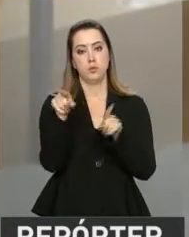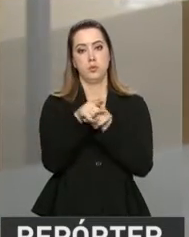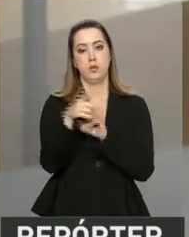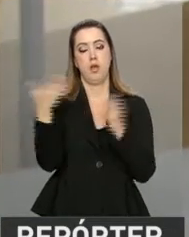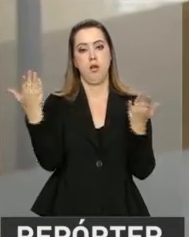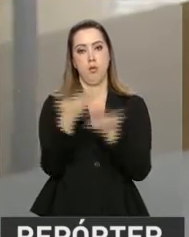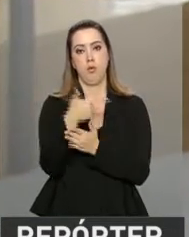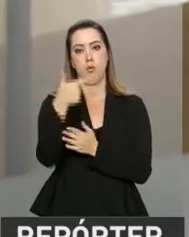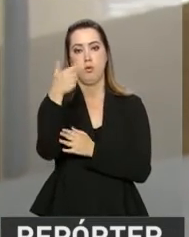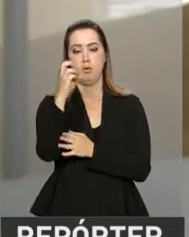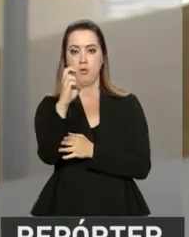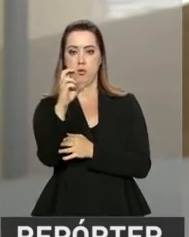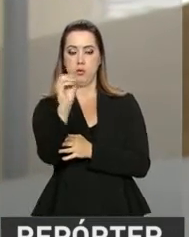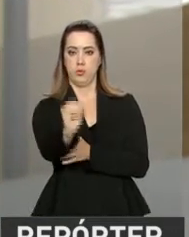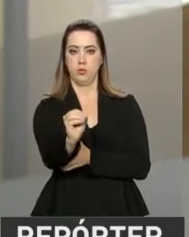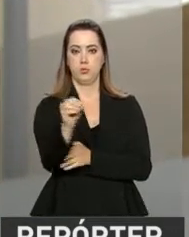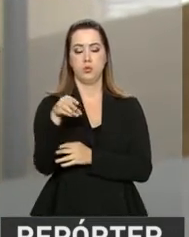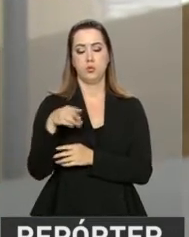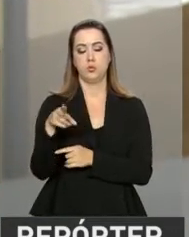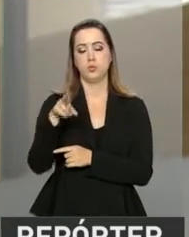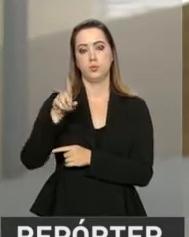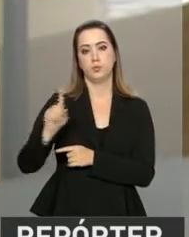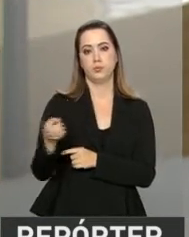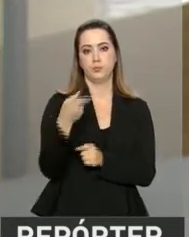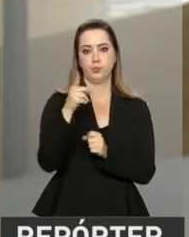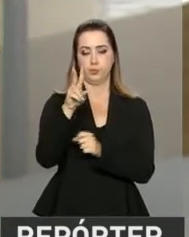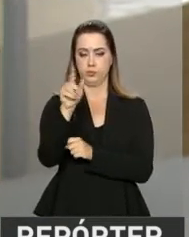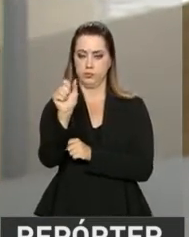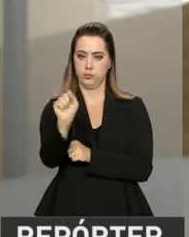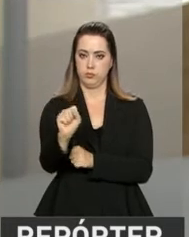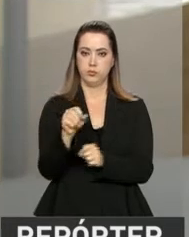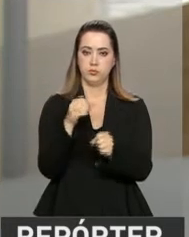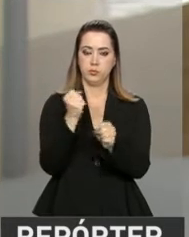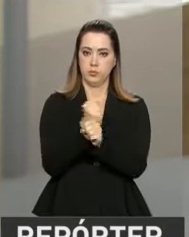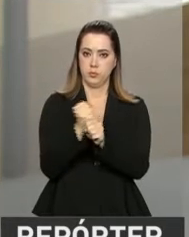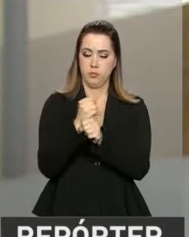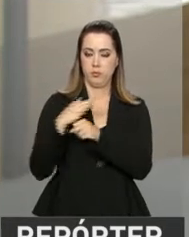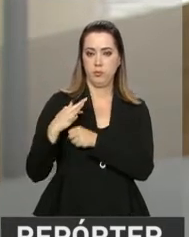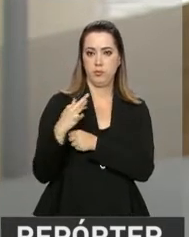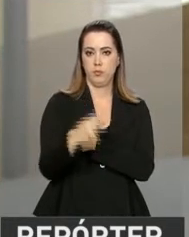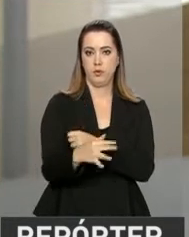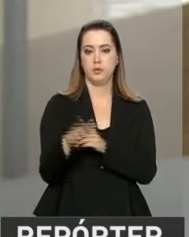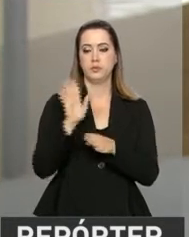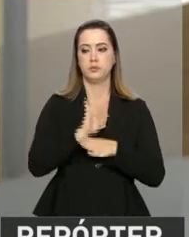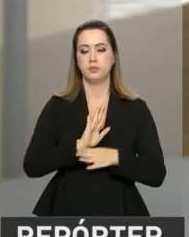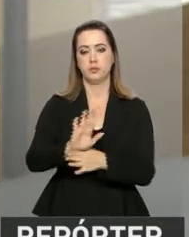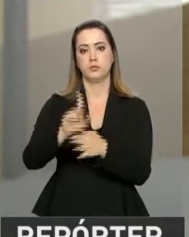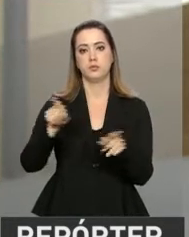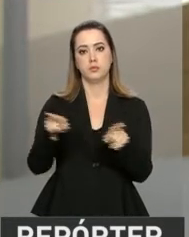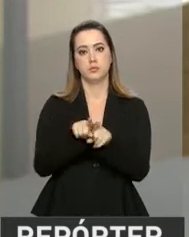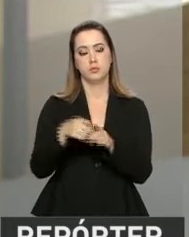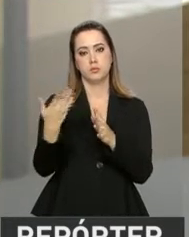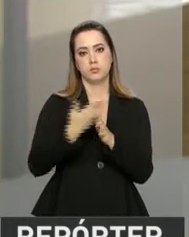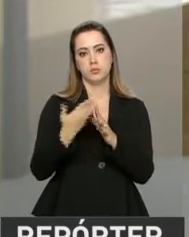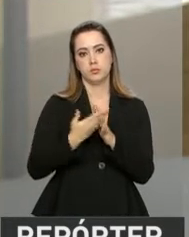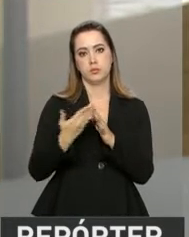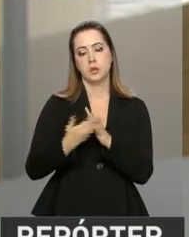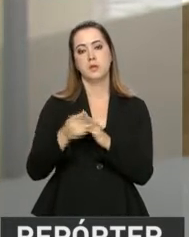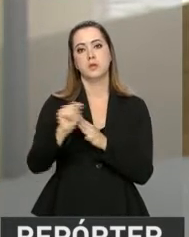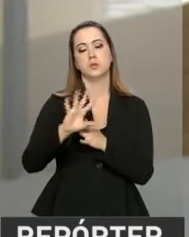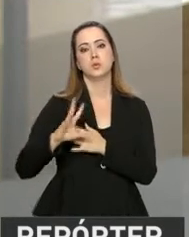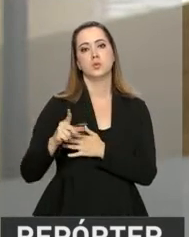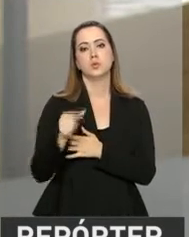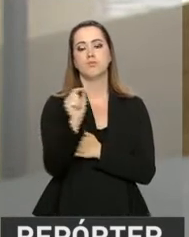para 250 mil no ano que vem o Brasil Alfabetizado apoia e financia projetos de alfabetização